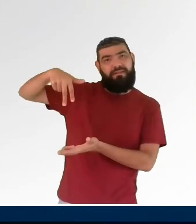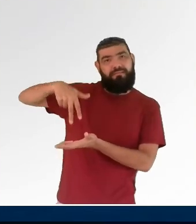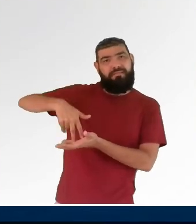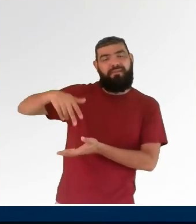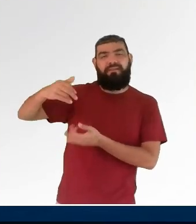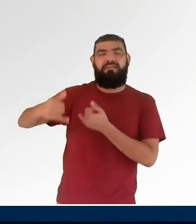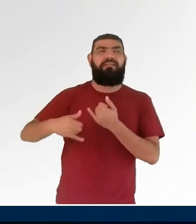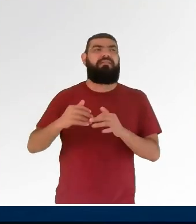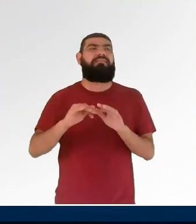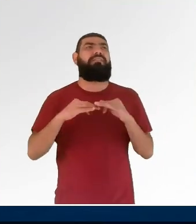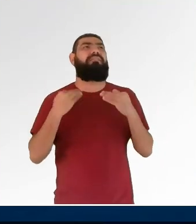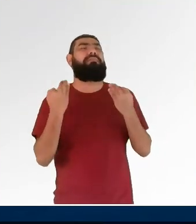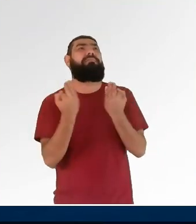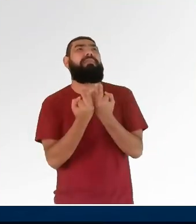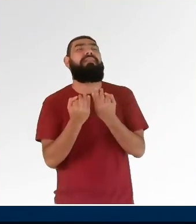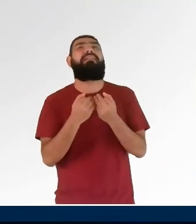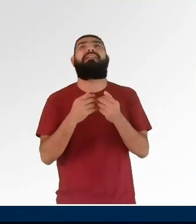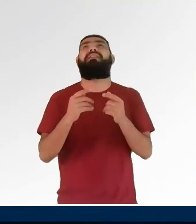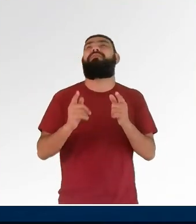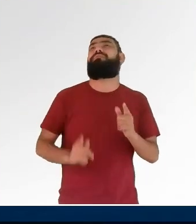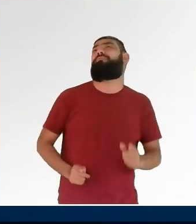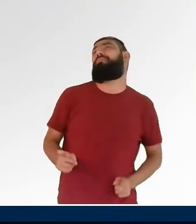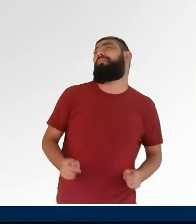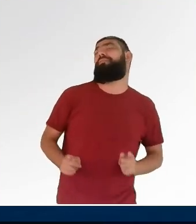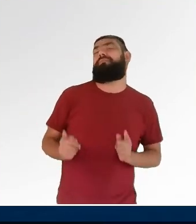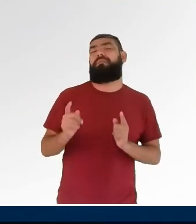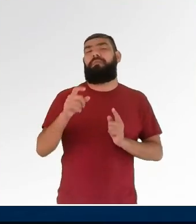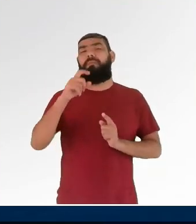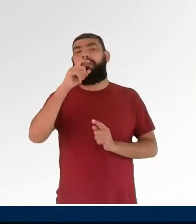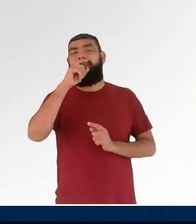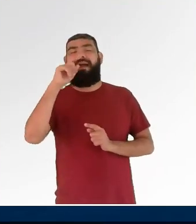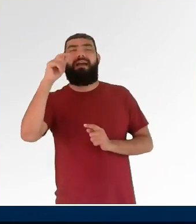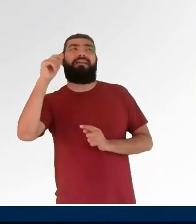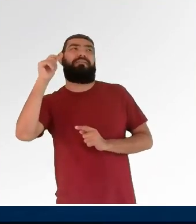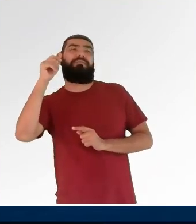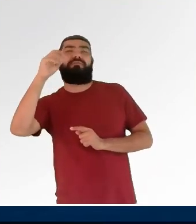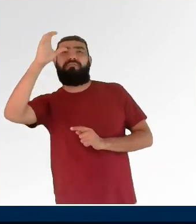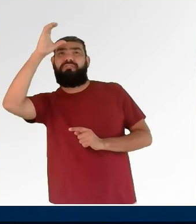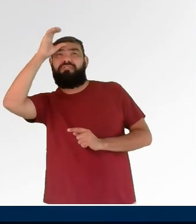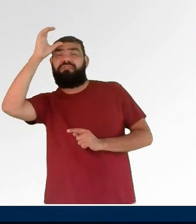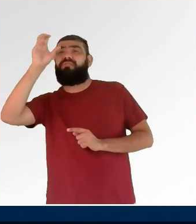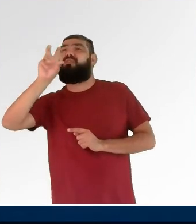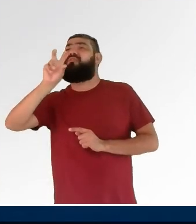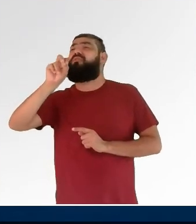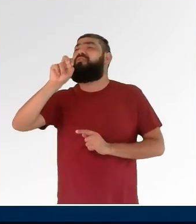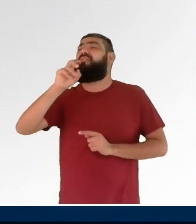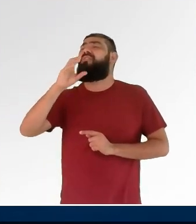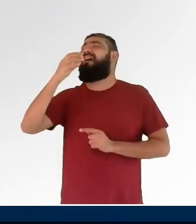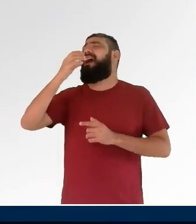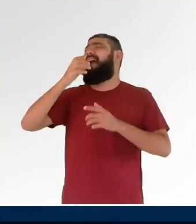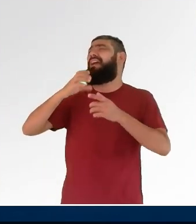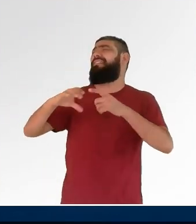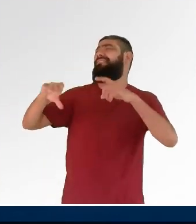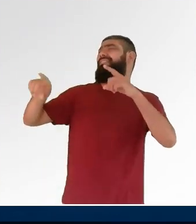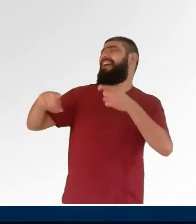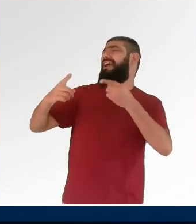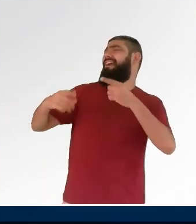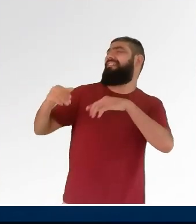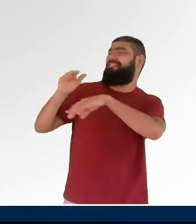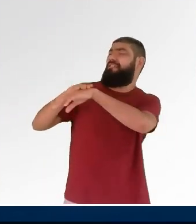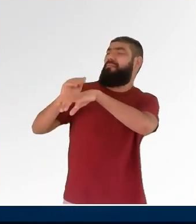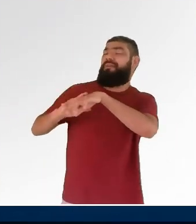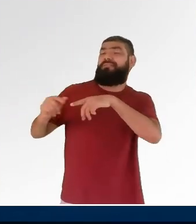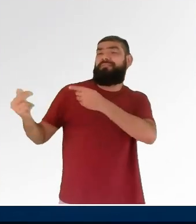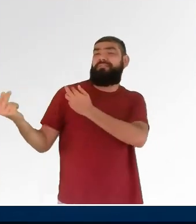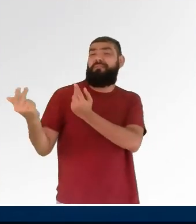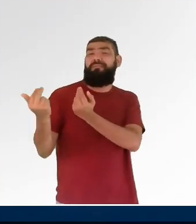com os primos, o pai, o tio, o avô, resolveu cantar, trazer os irmãos, os primos, e ficaram